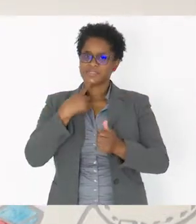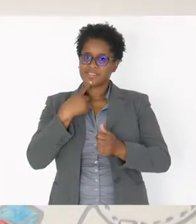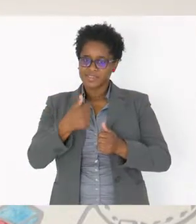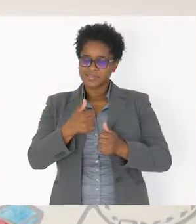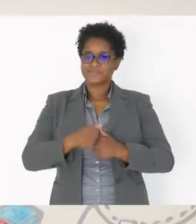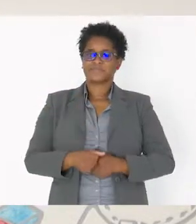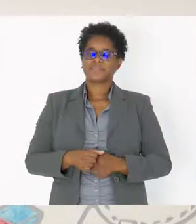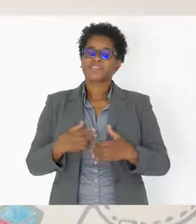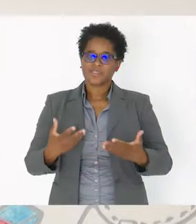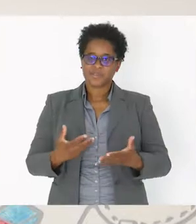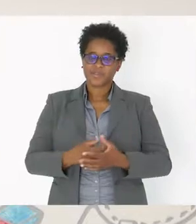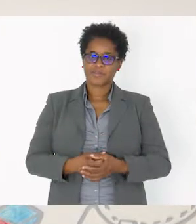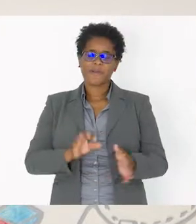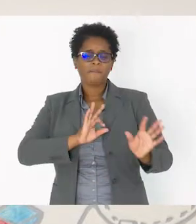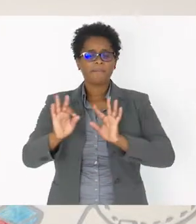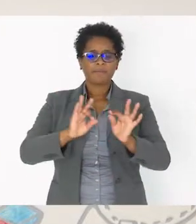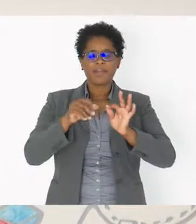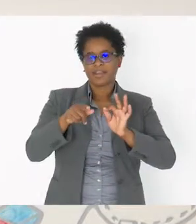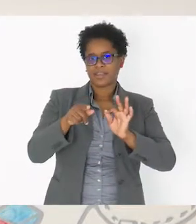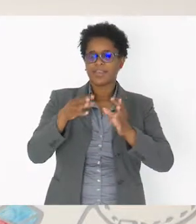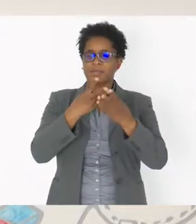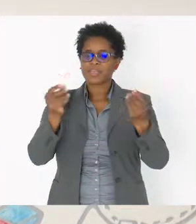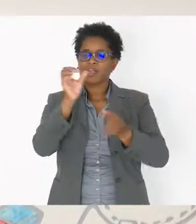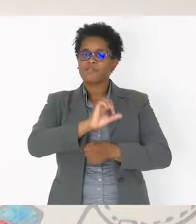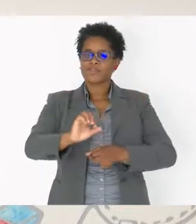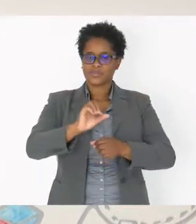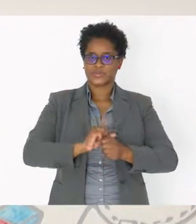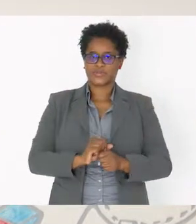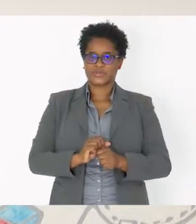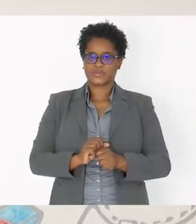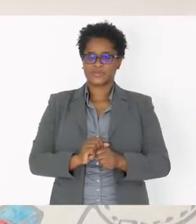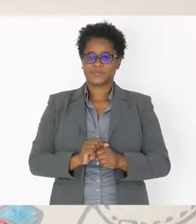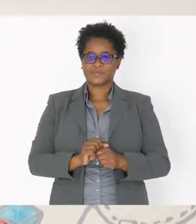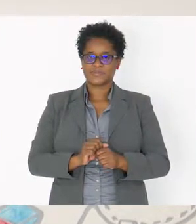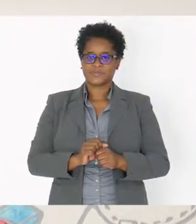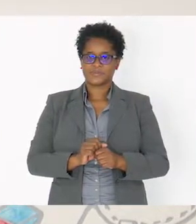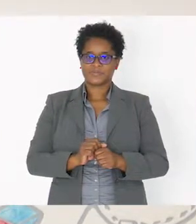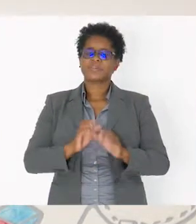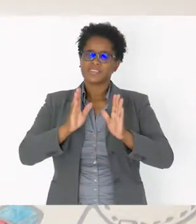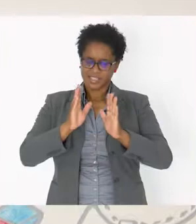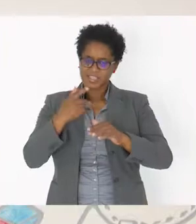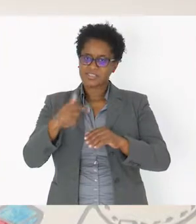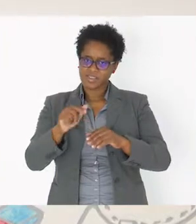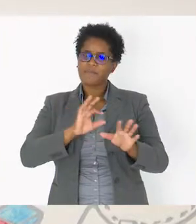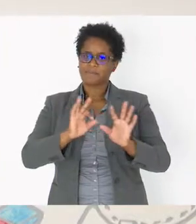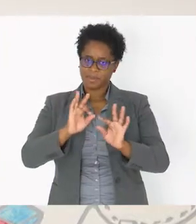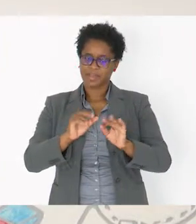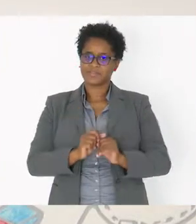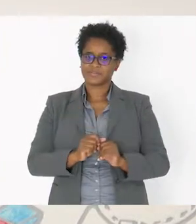certo? Portanto, preparem aí os vossos materiais. E já estão